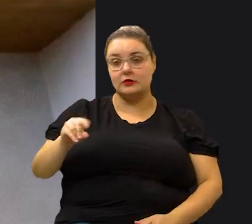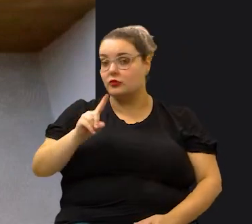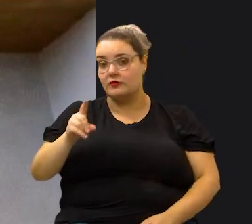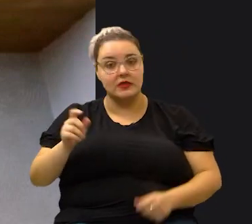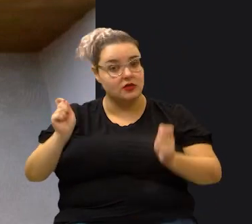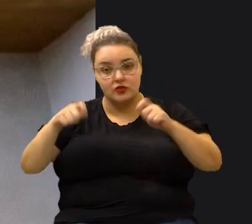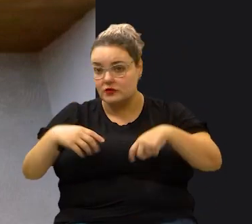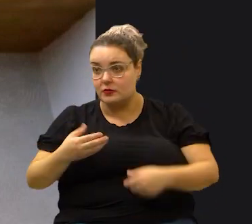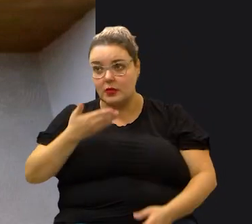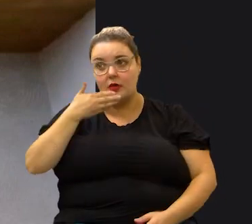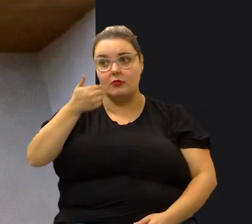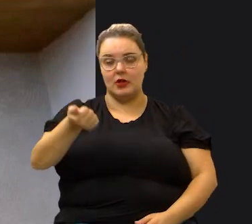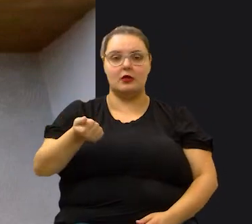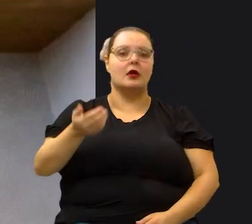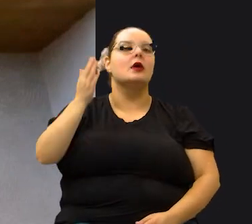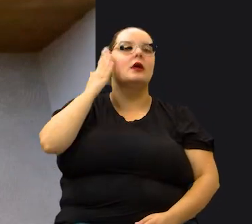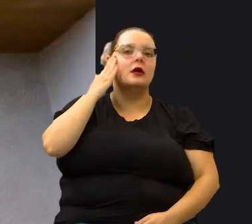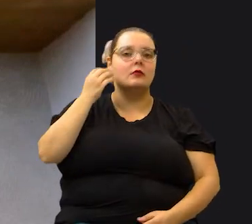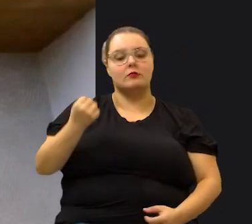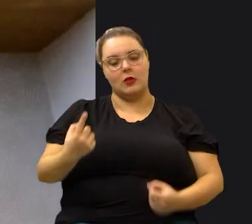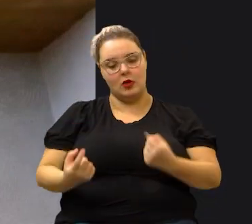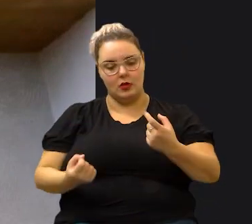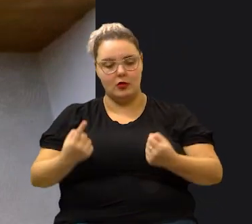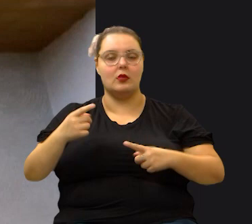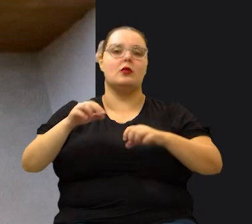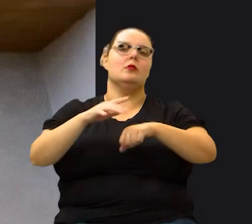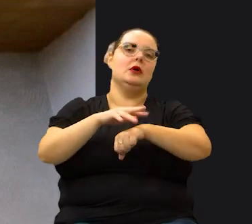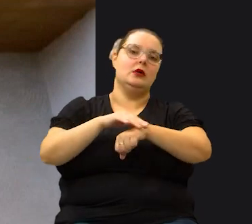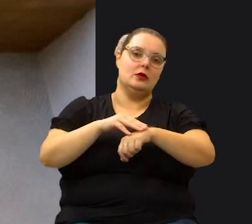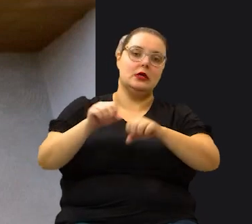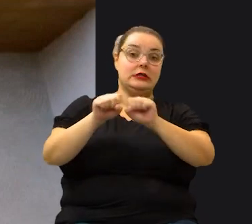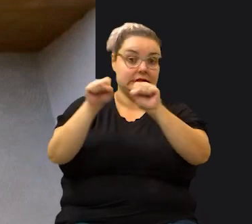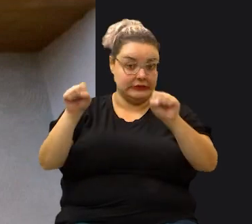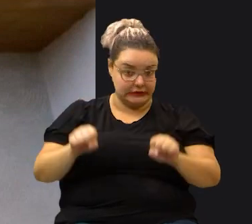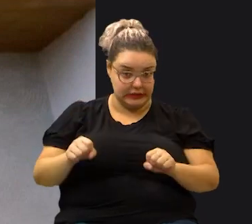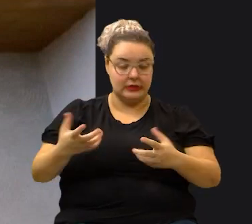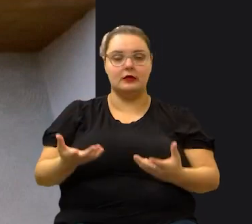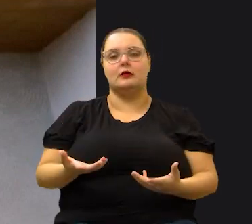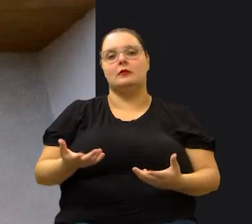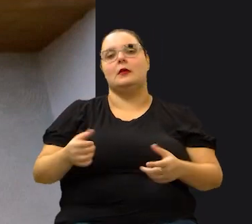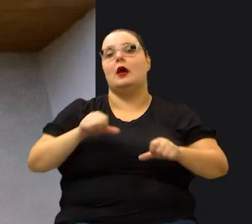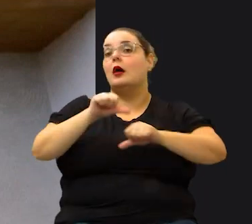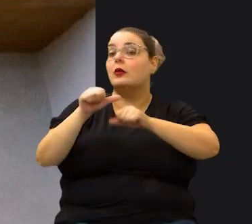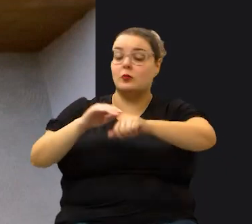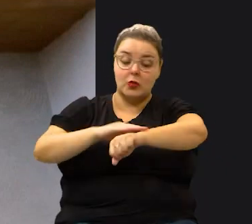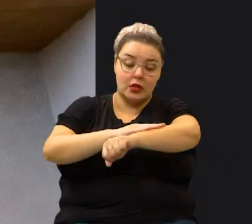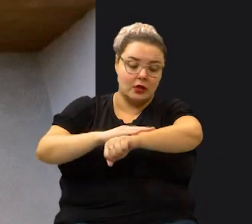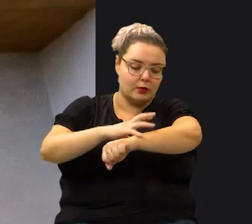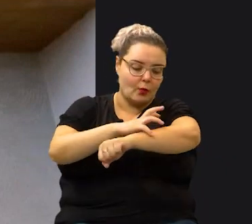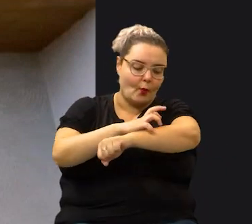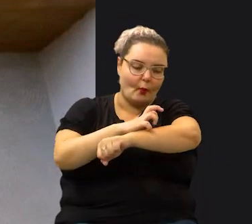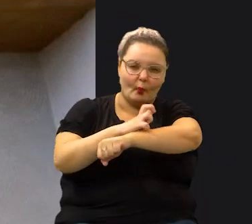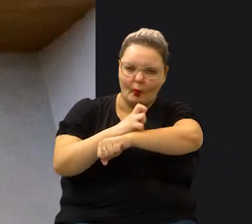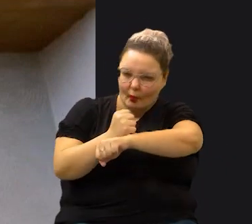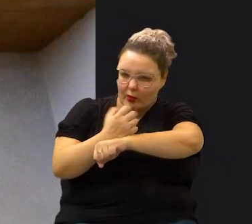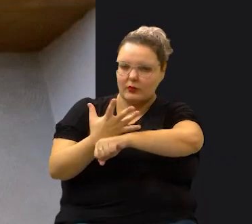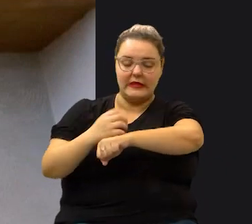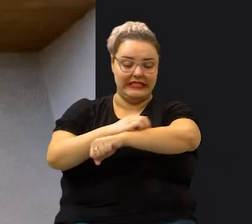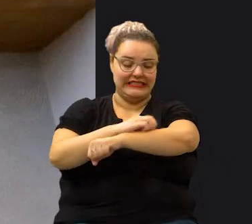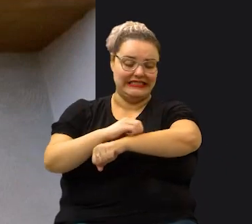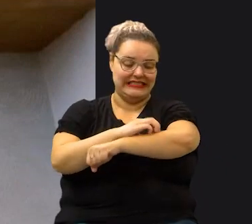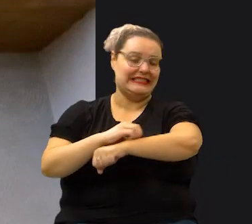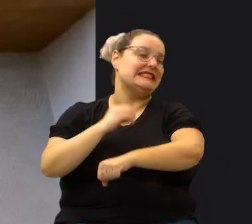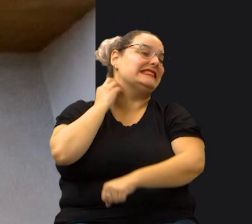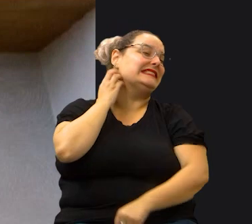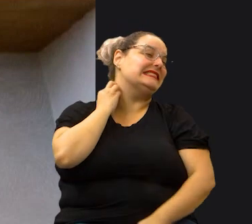esses sintomas. Às vezes a gente sabe que algumas doenças sistêmicas podem provocar alterações de pele, ressecamento,